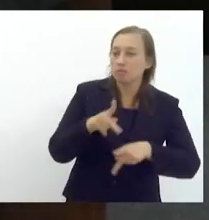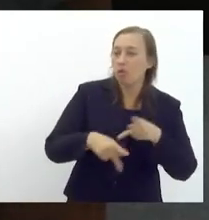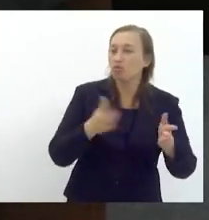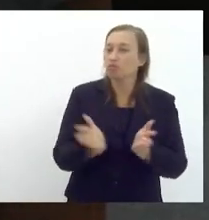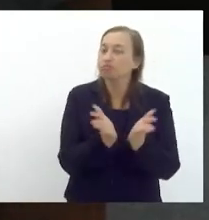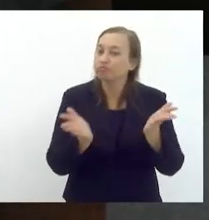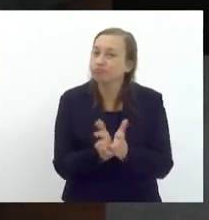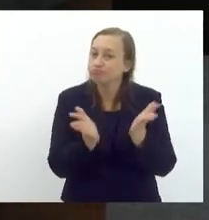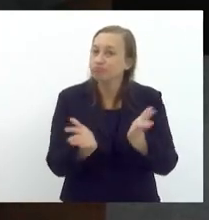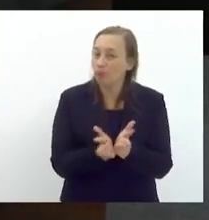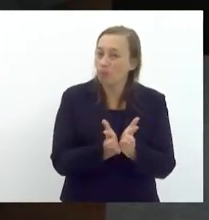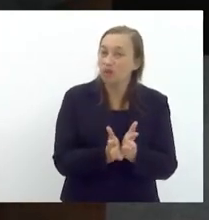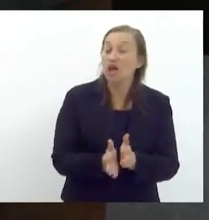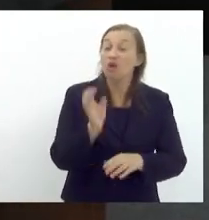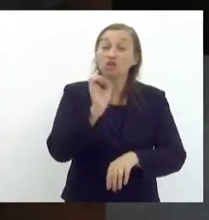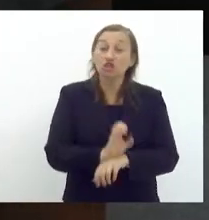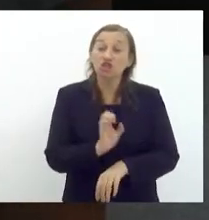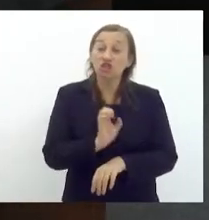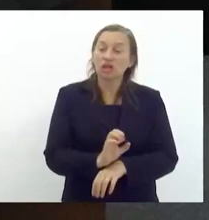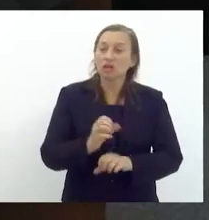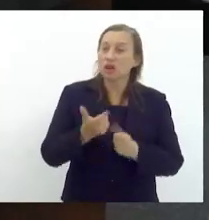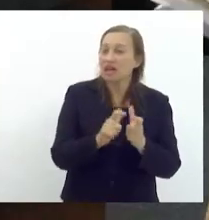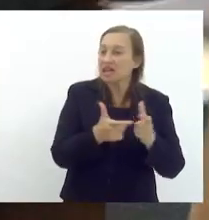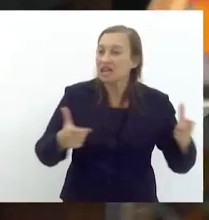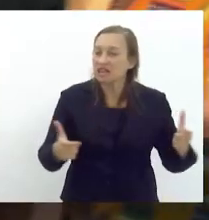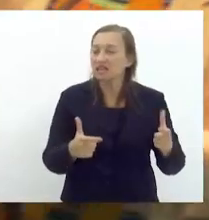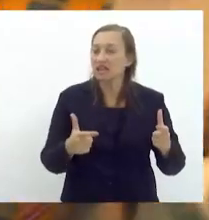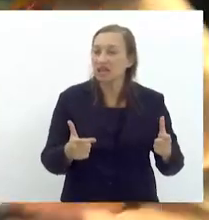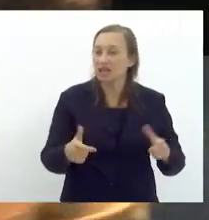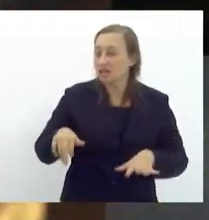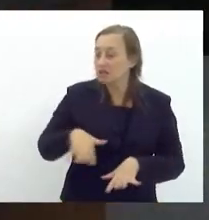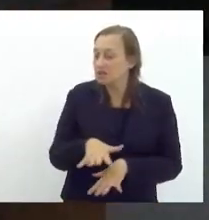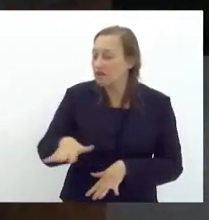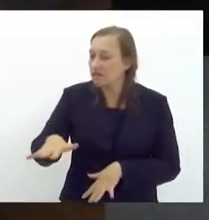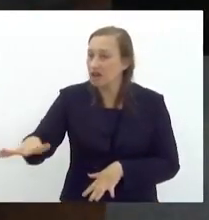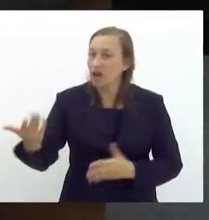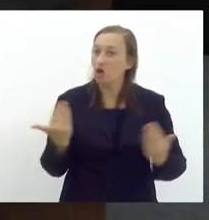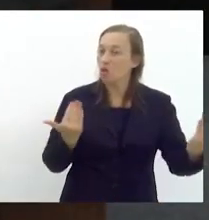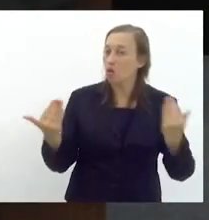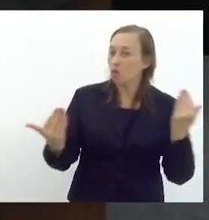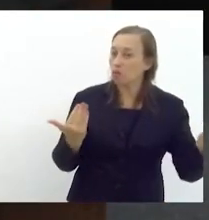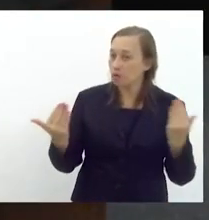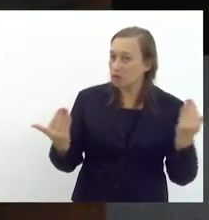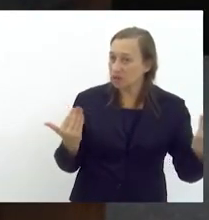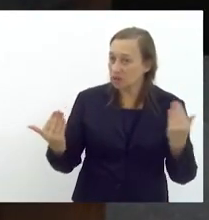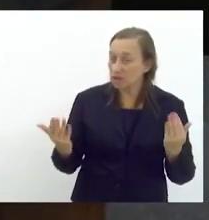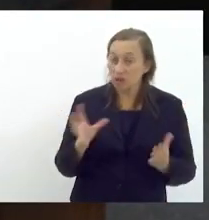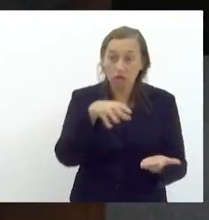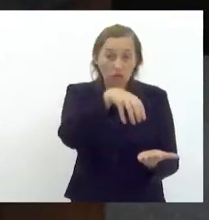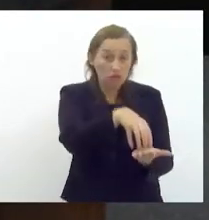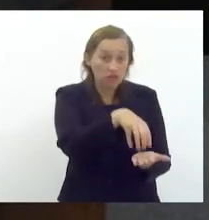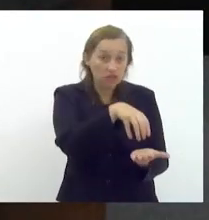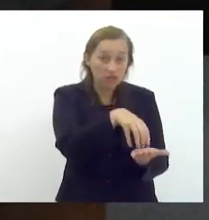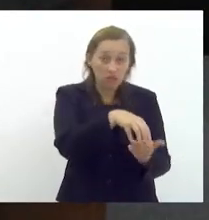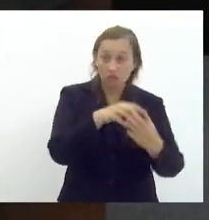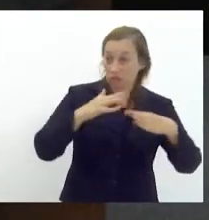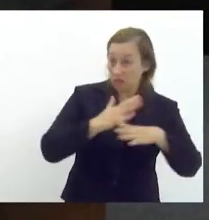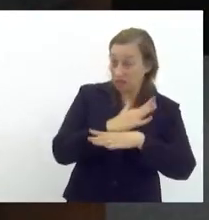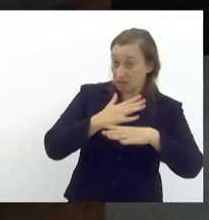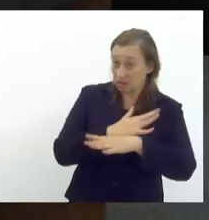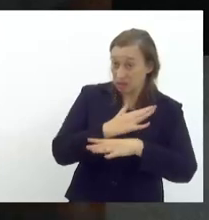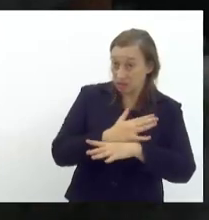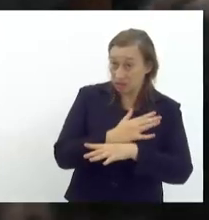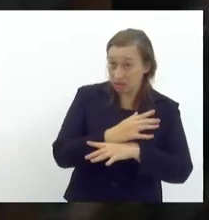desativida é um estado que tem uma enorme periferia em comparação ao seu centro metropolitano e ao centro